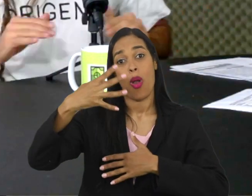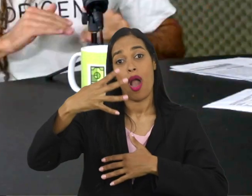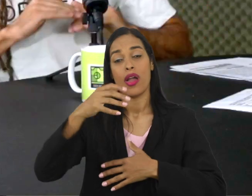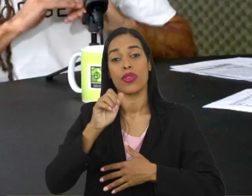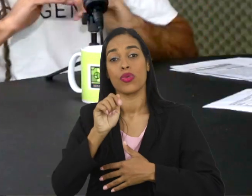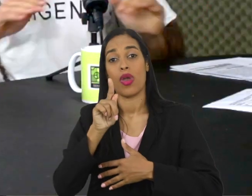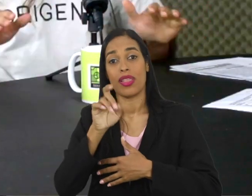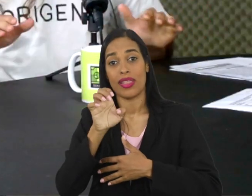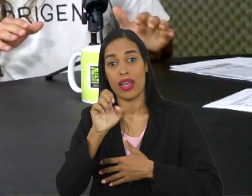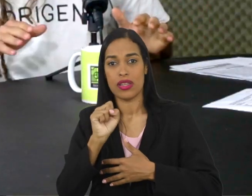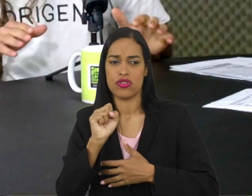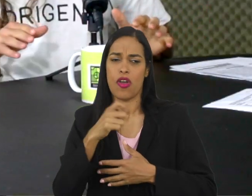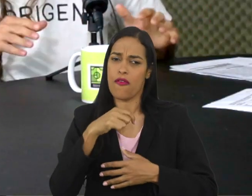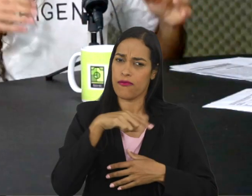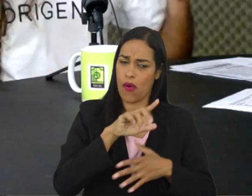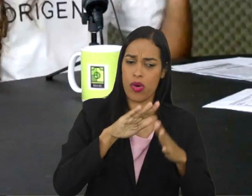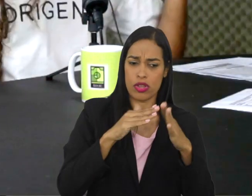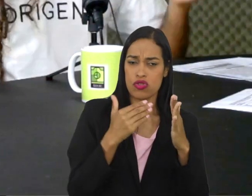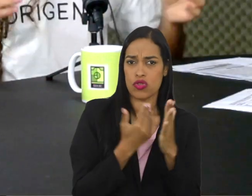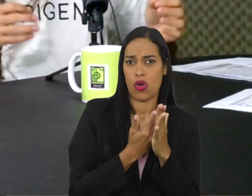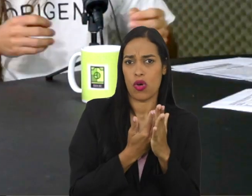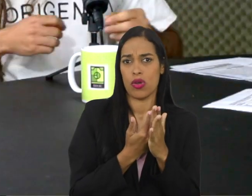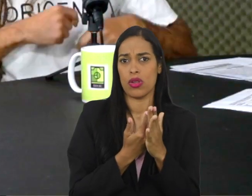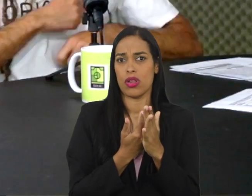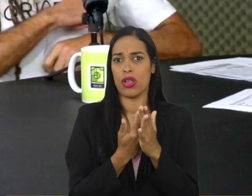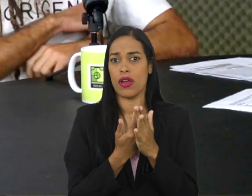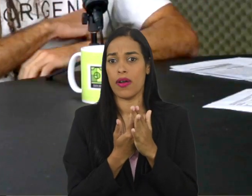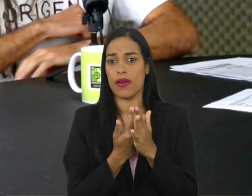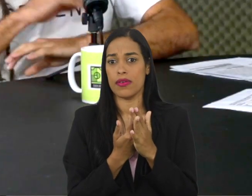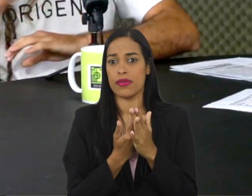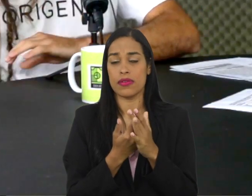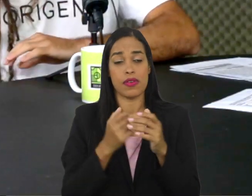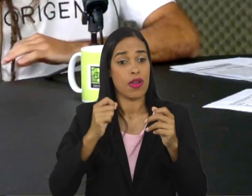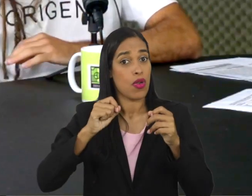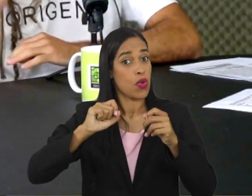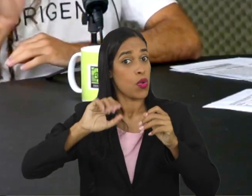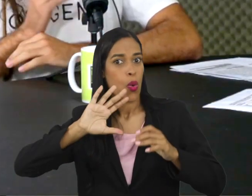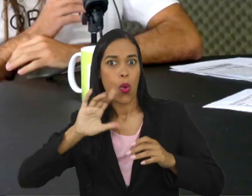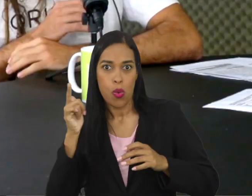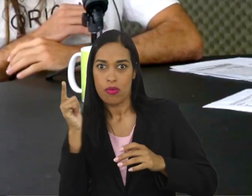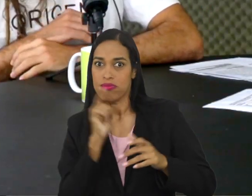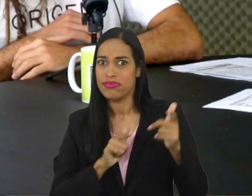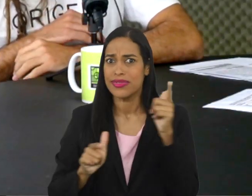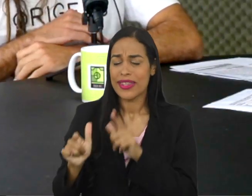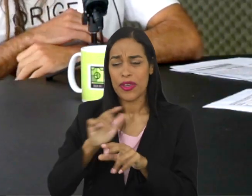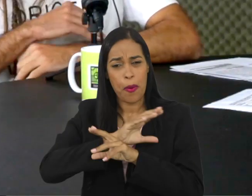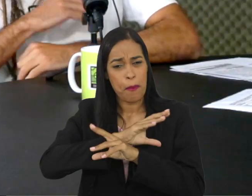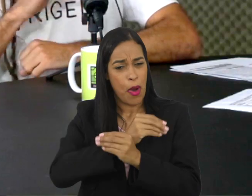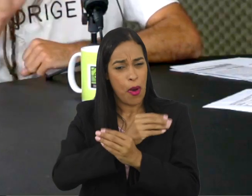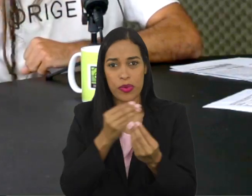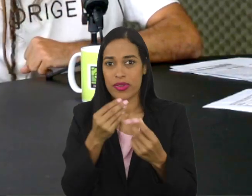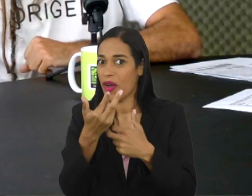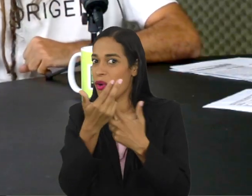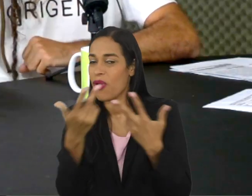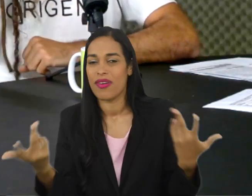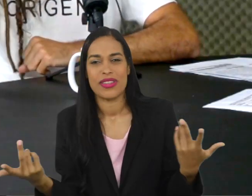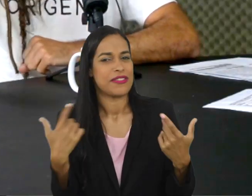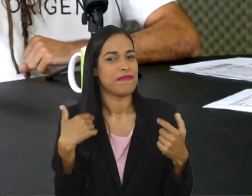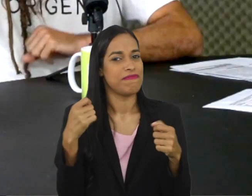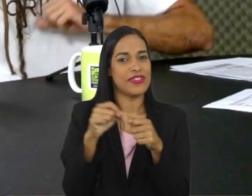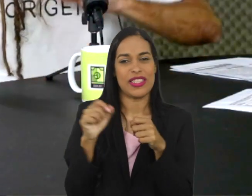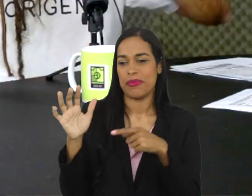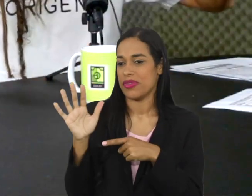inteirinho. Nossa. E foi lá na escola dele, com os instrumentos dele, fez chover e acontecer. Fez um monte de coisa lá, eles